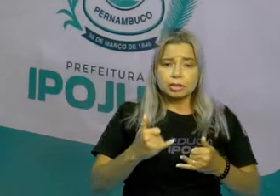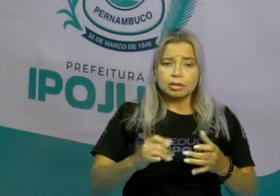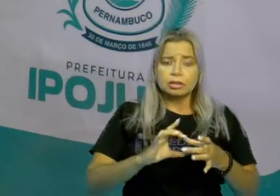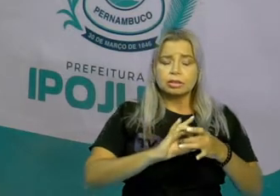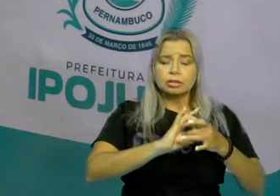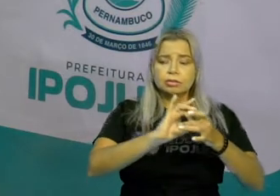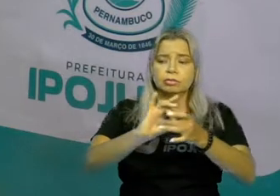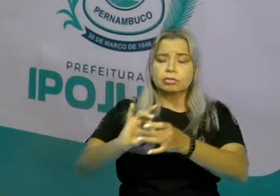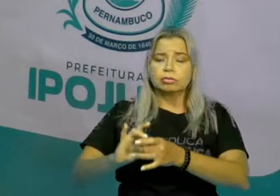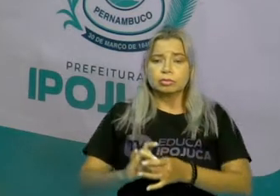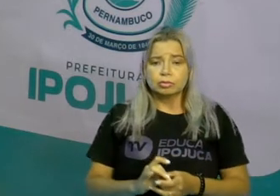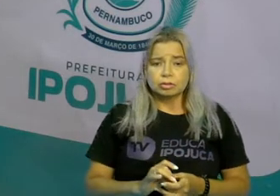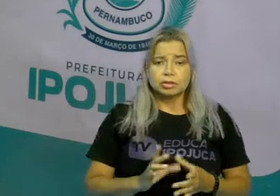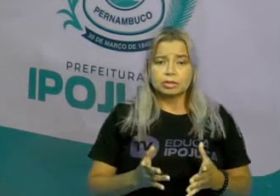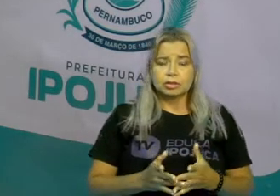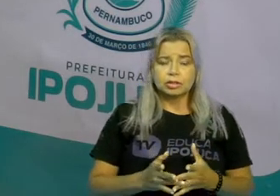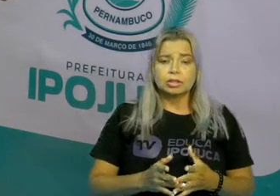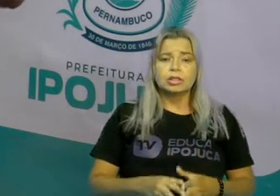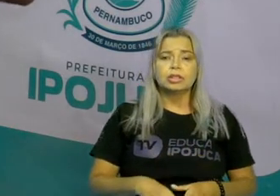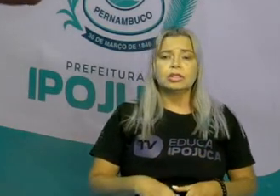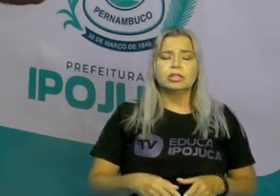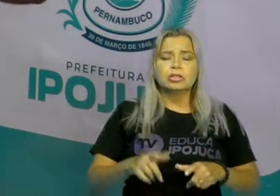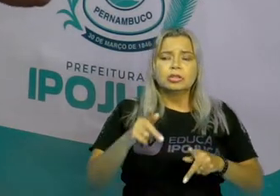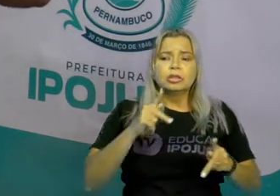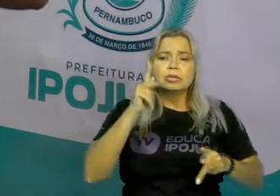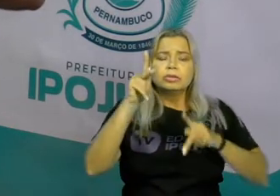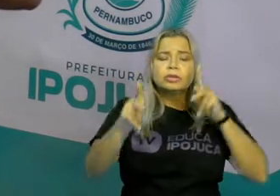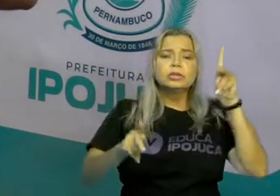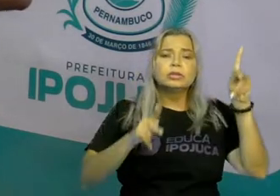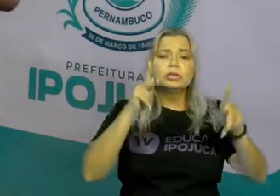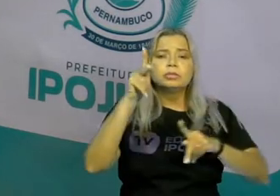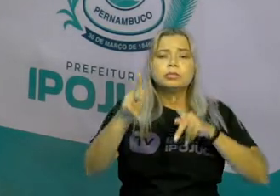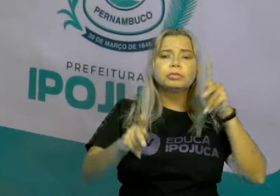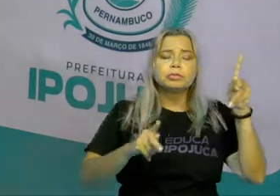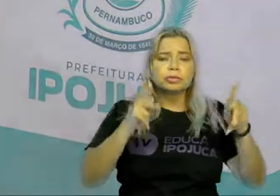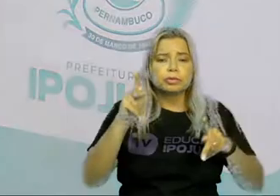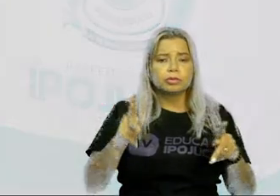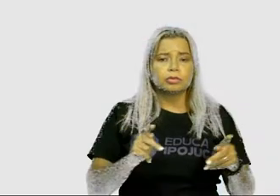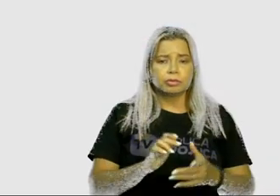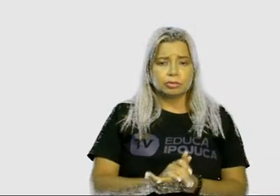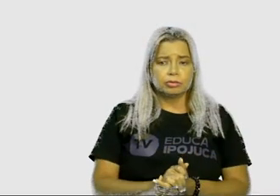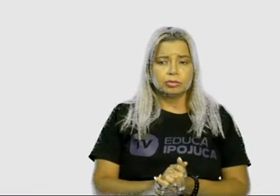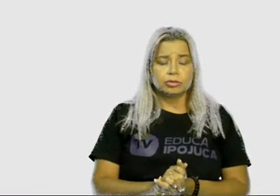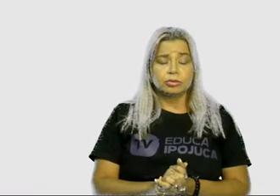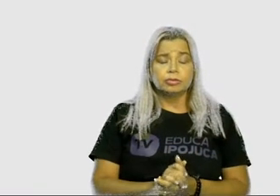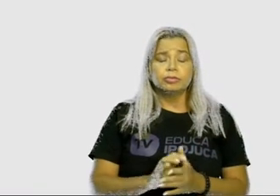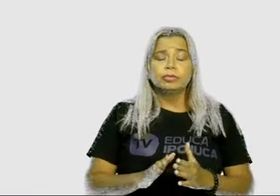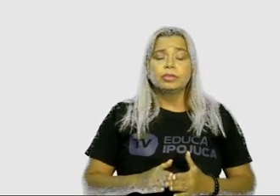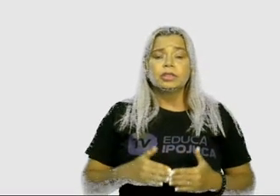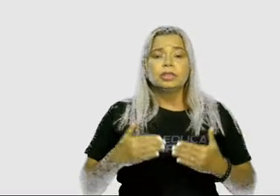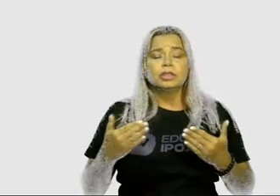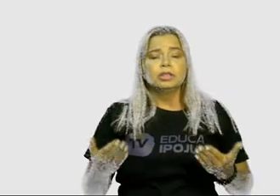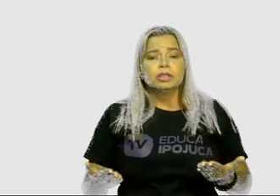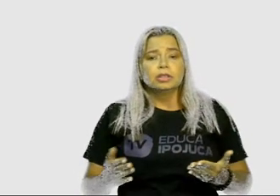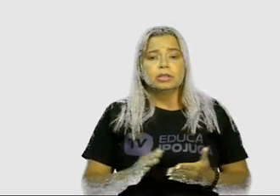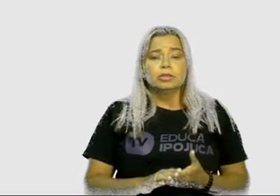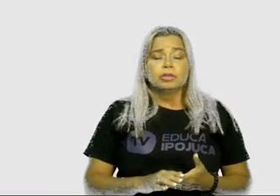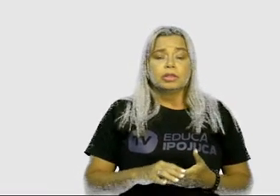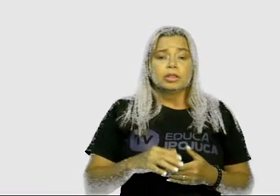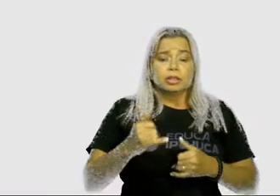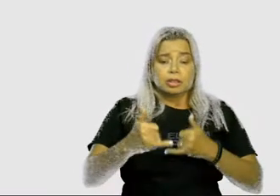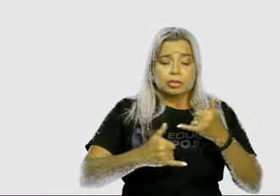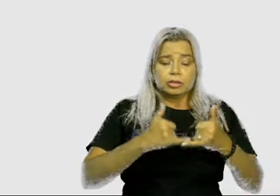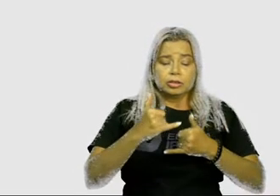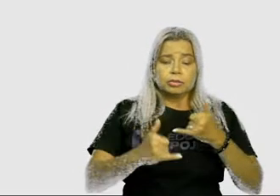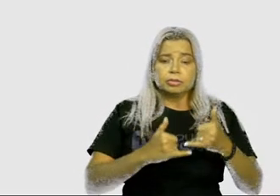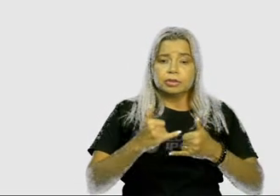de gerações. Como é que se dá isso? É por meio das brincadeiras que temos contato